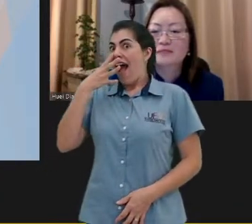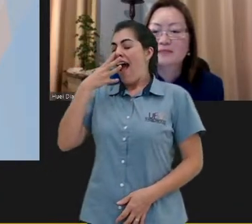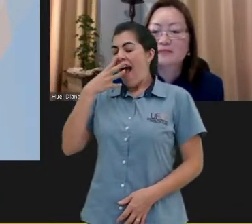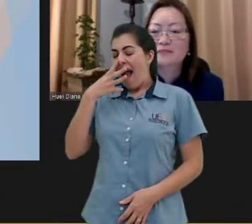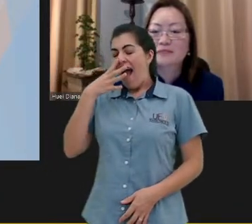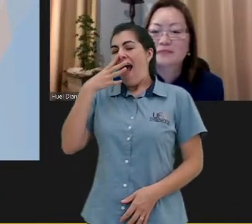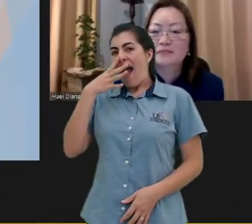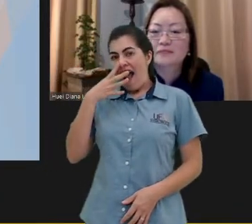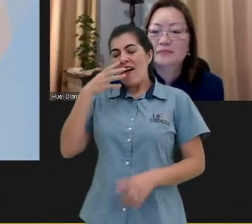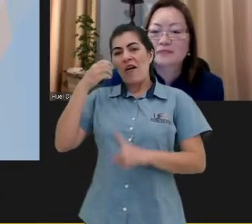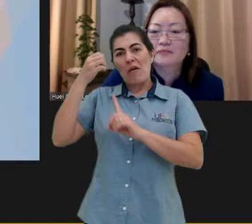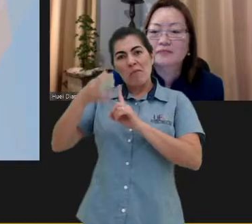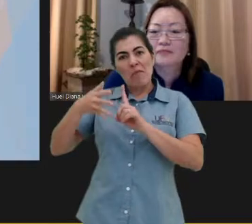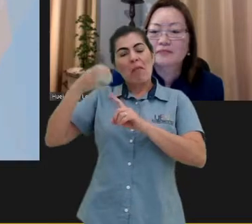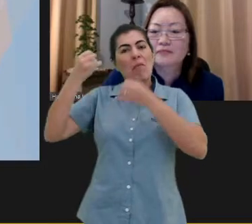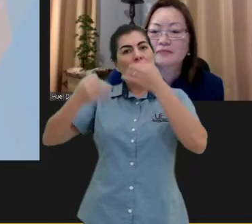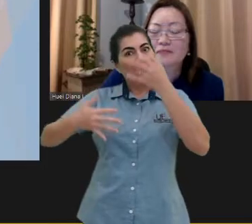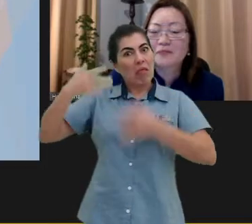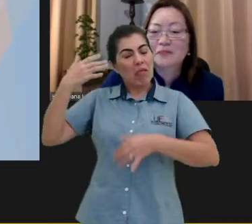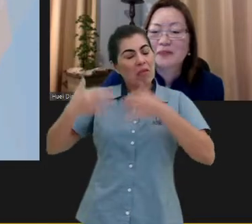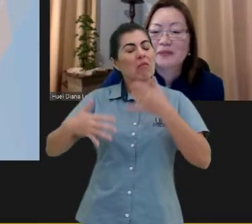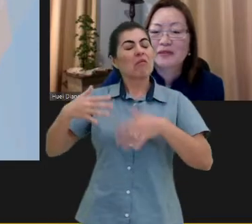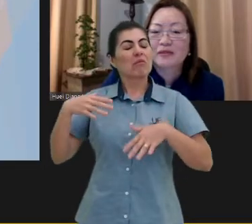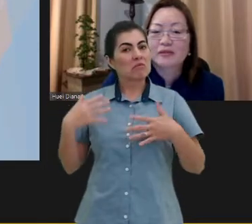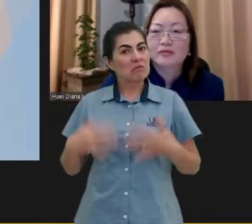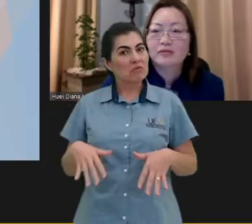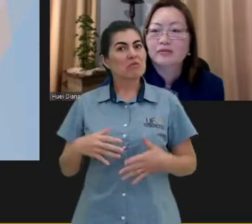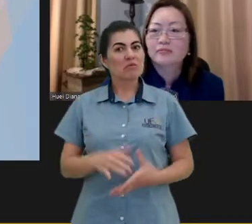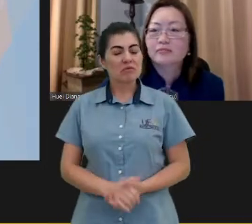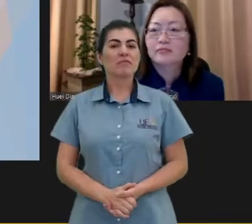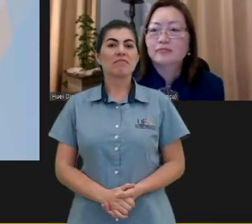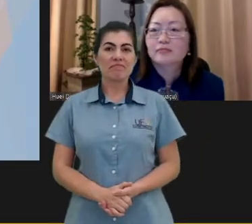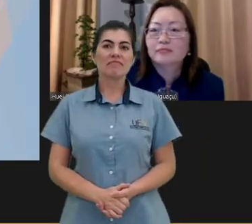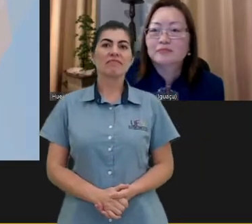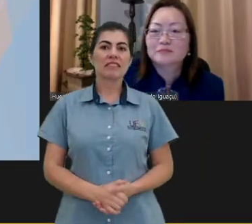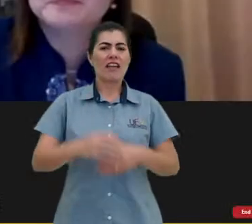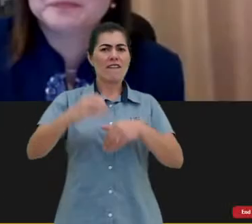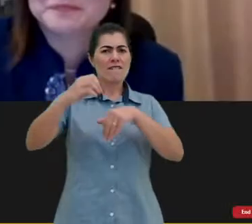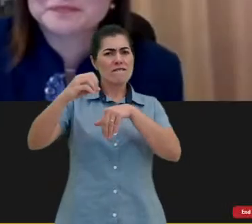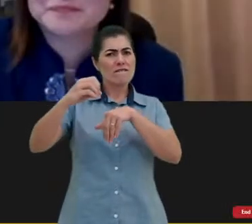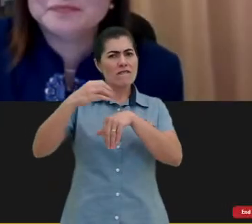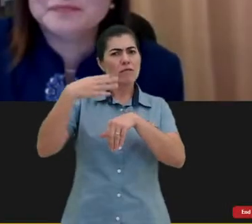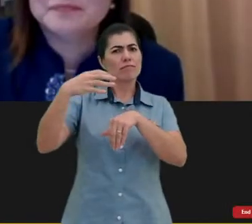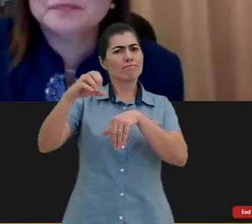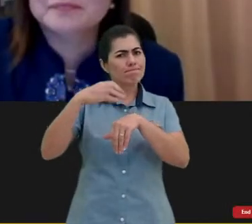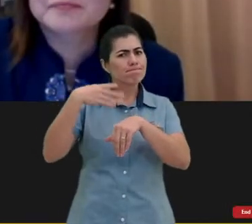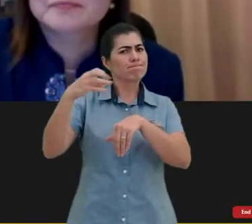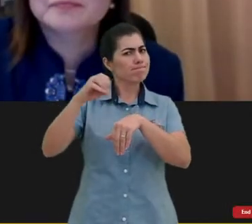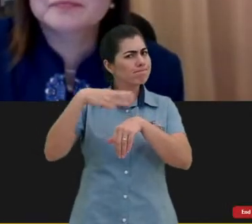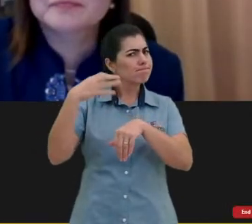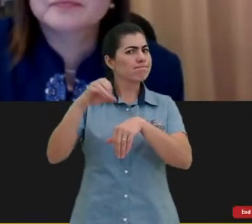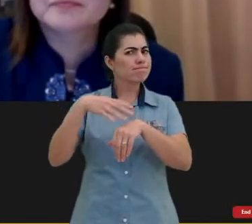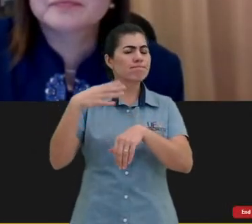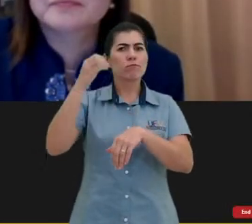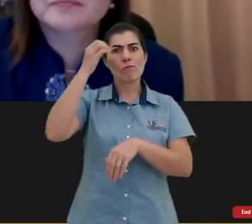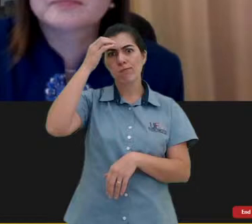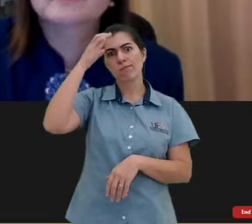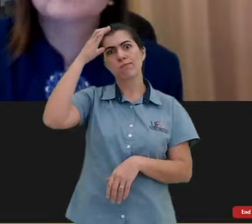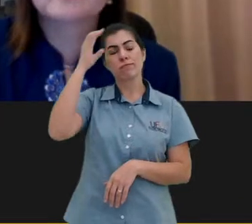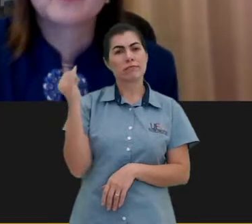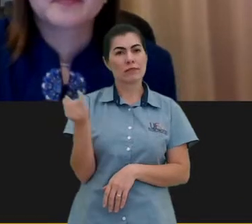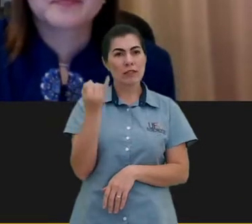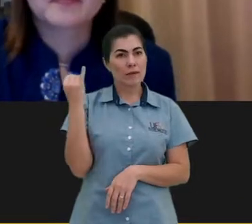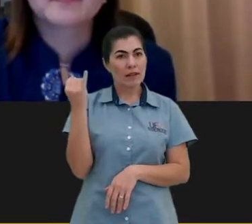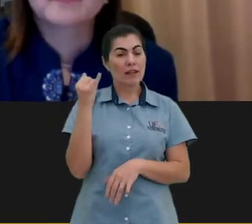com como essa palestra conseguiu nos prender, gerar a todos nós informações extremamente importantes. Um recadinho aí para